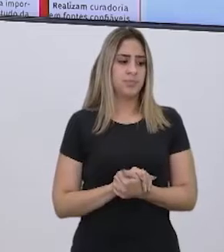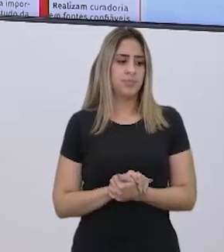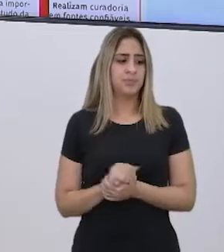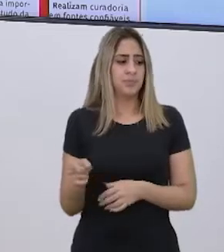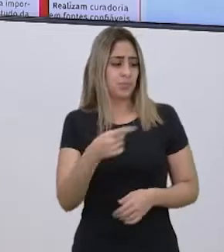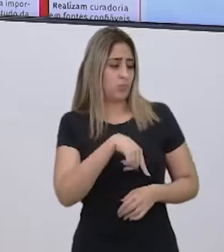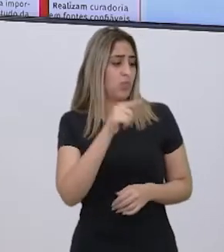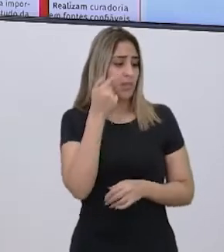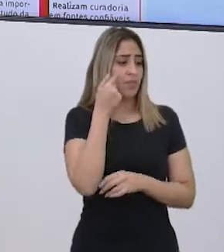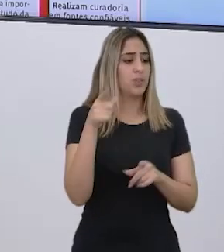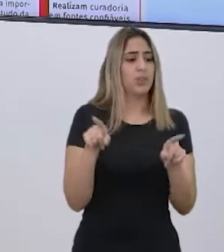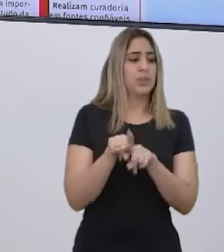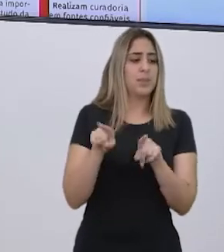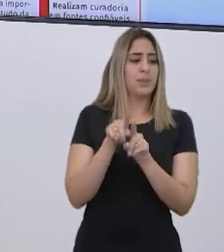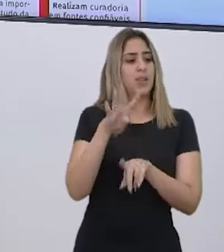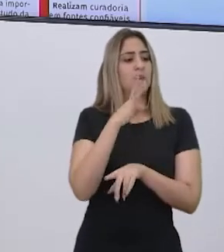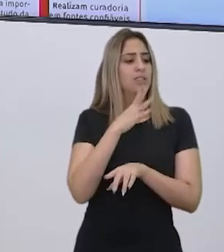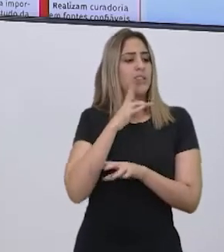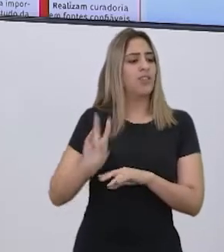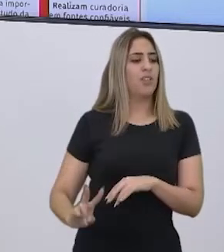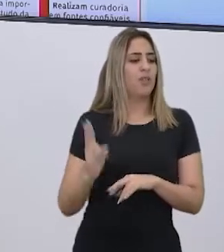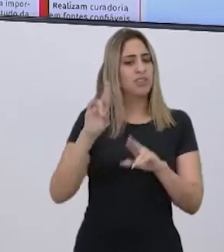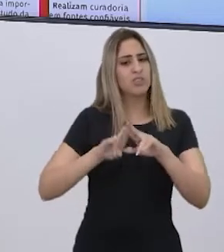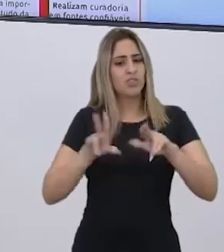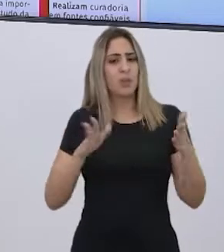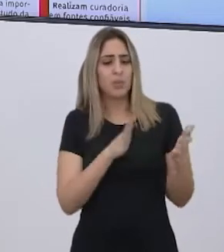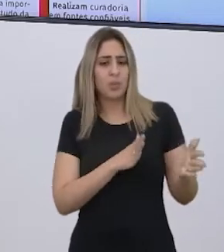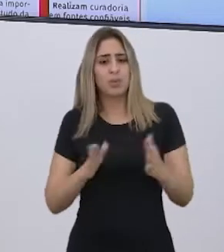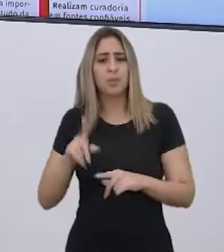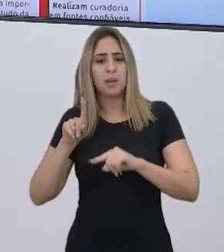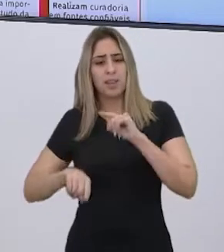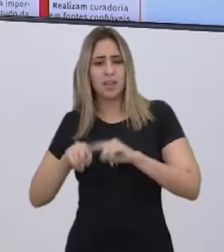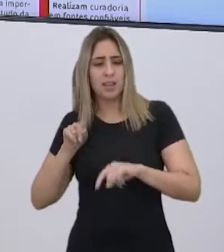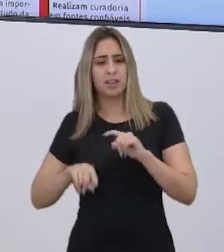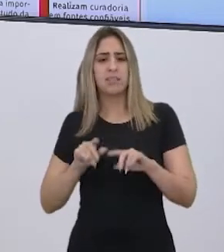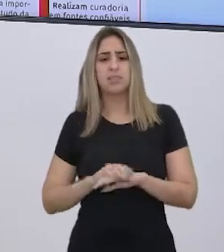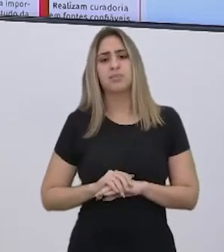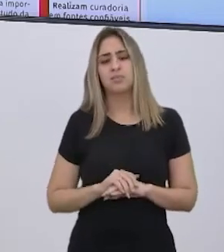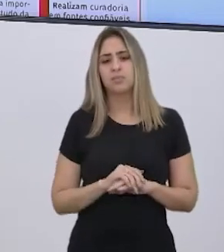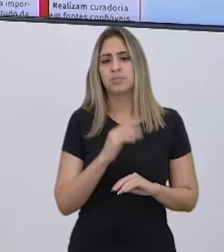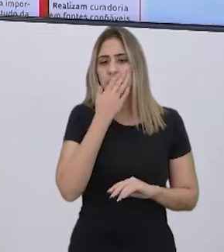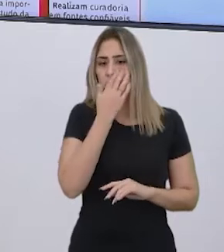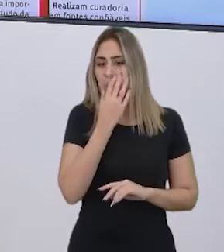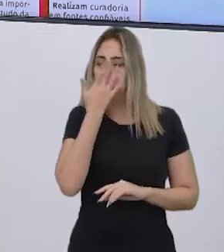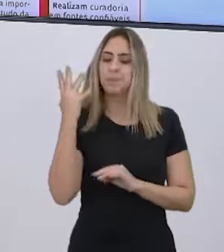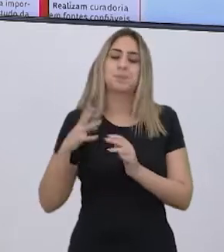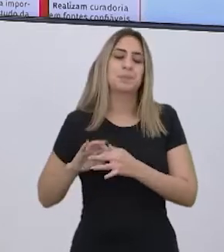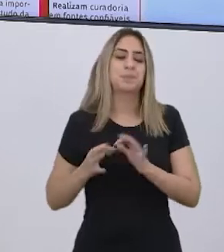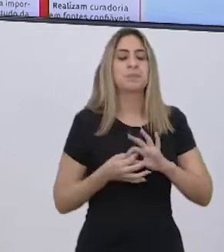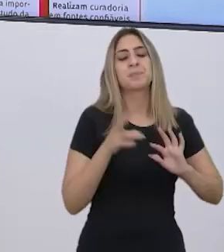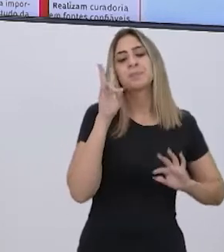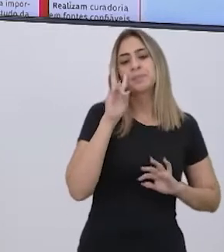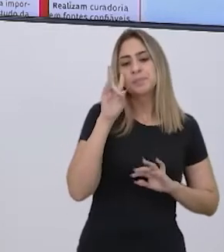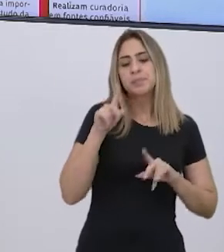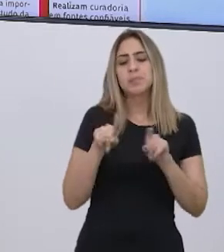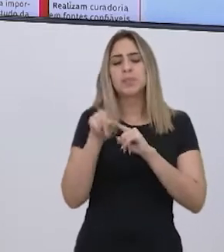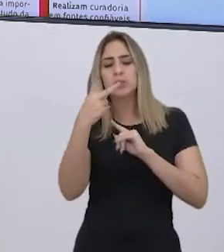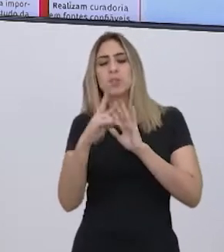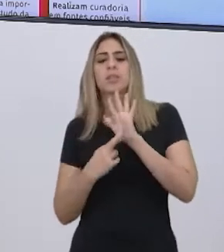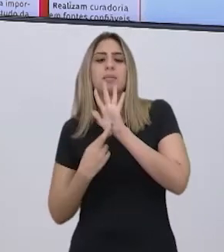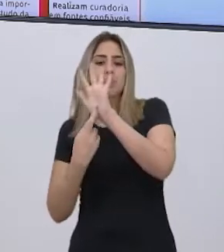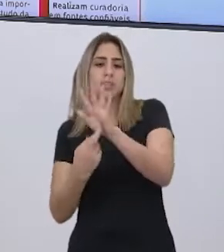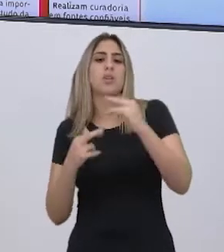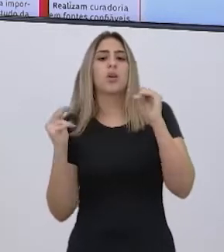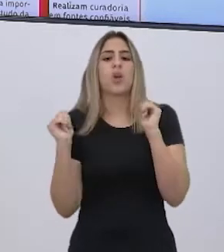Vocês viram também, né, reconhecer e valorizar diferentes produções materiais e imateriais em contexto histórico e sua